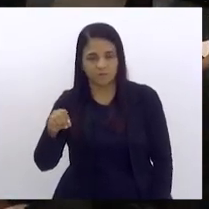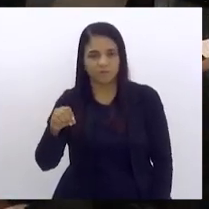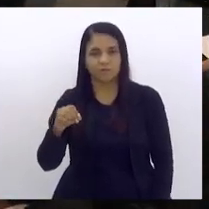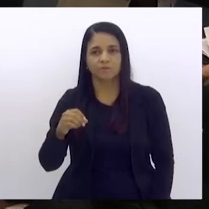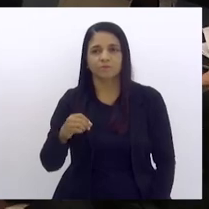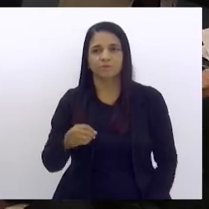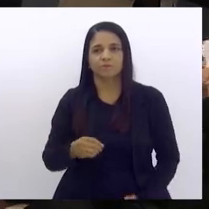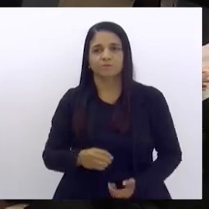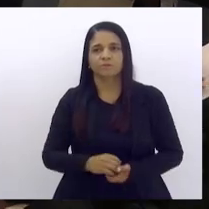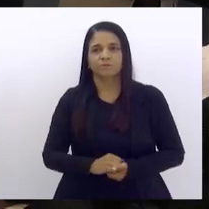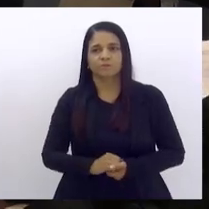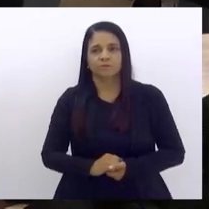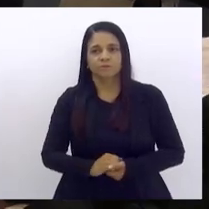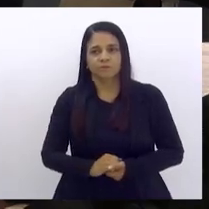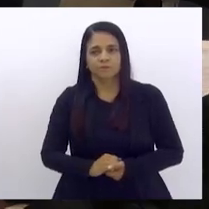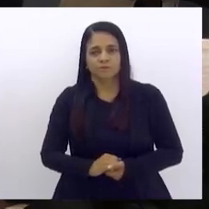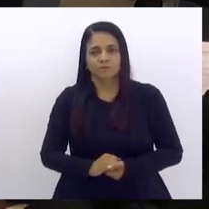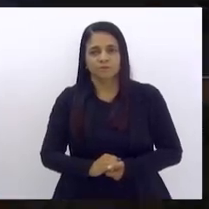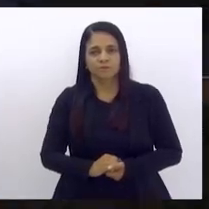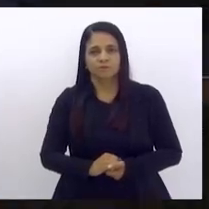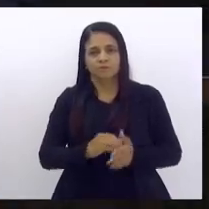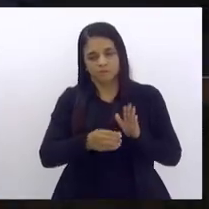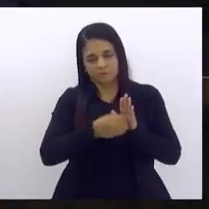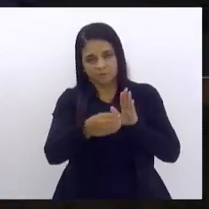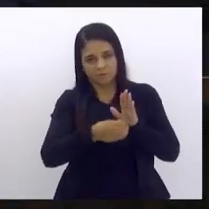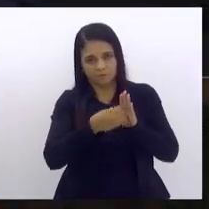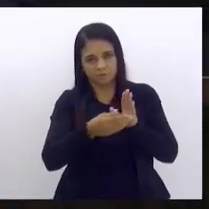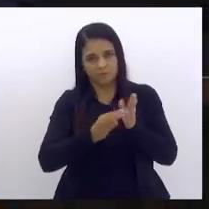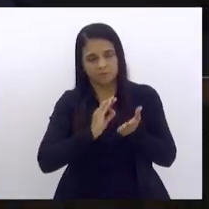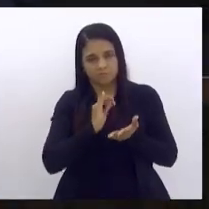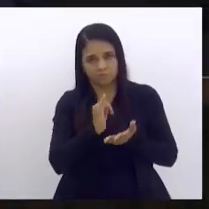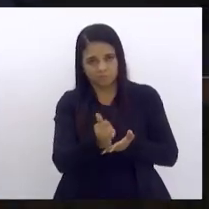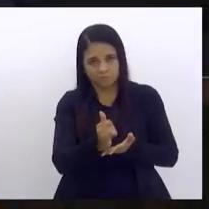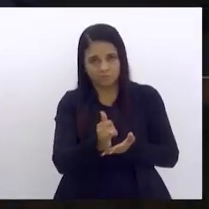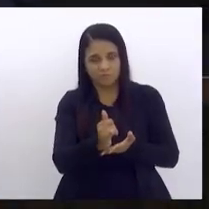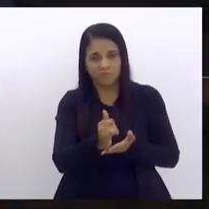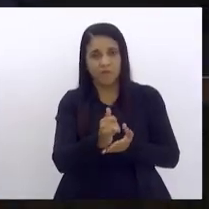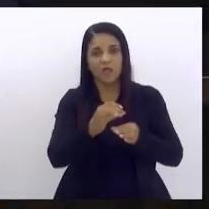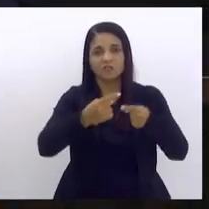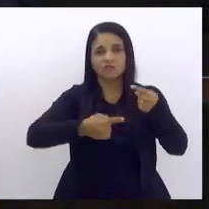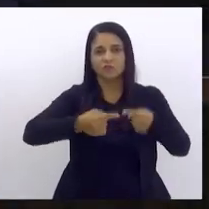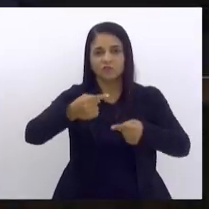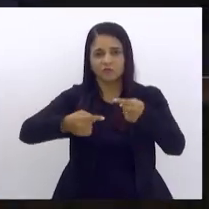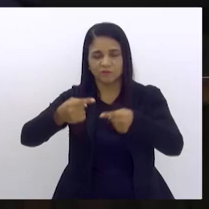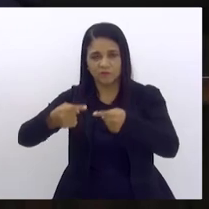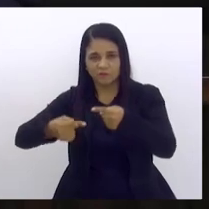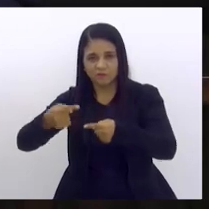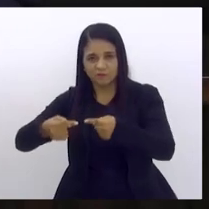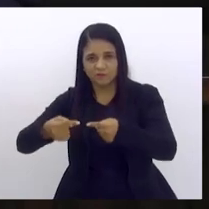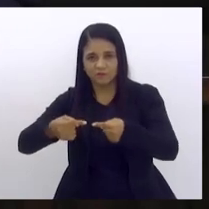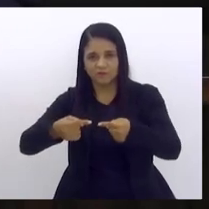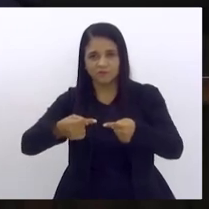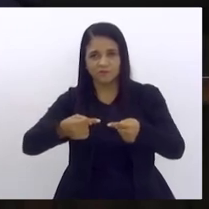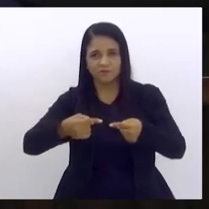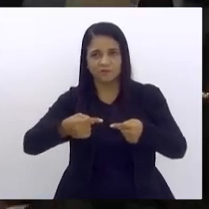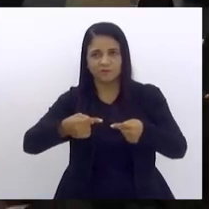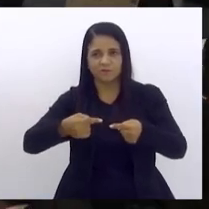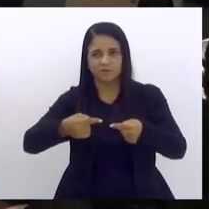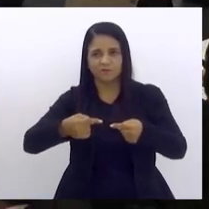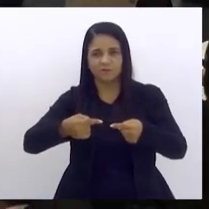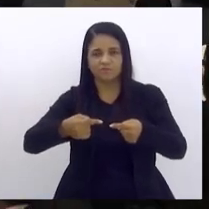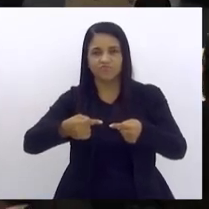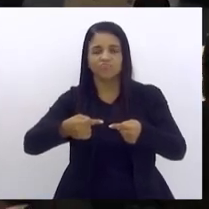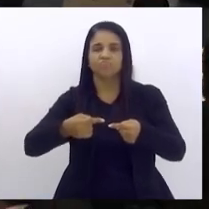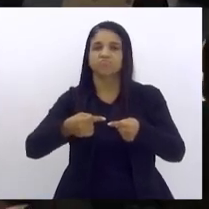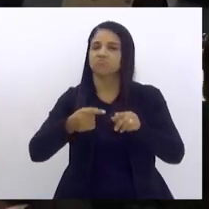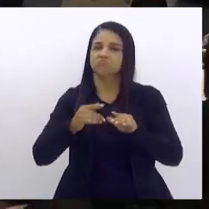Vai. Favorável. Com os pareceres emitidos, em discussão. Vai. Não havendo